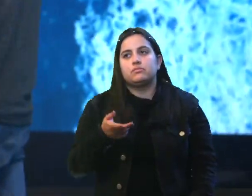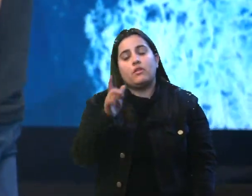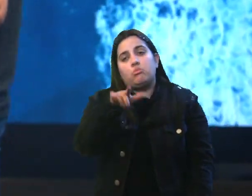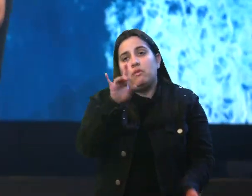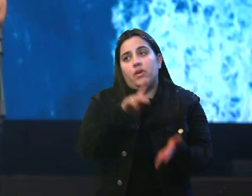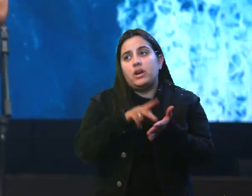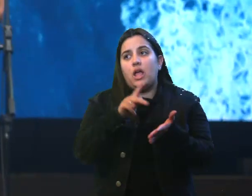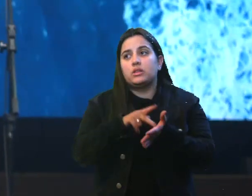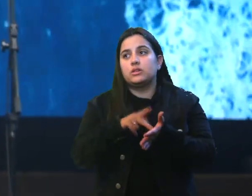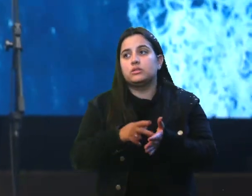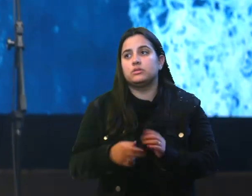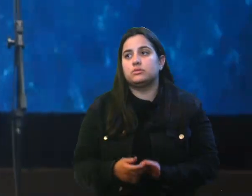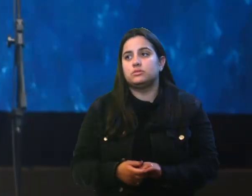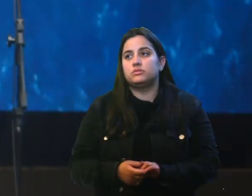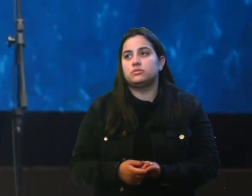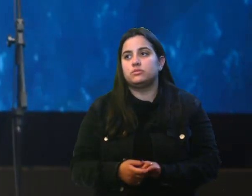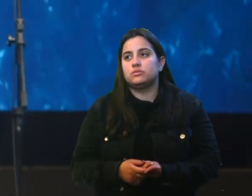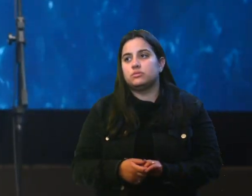verdade.